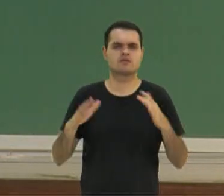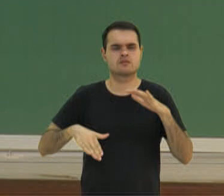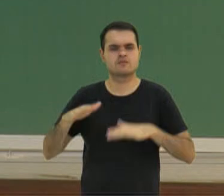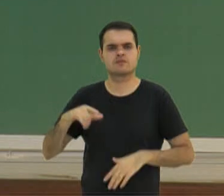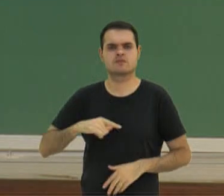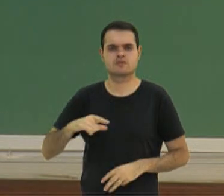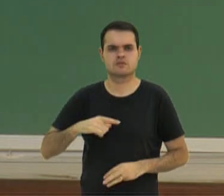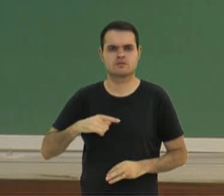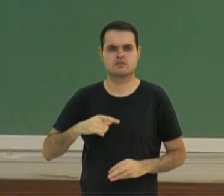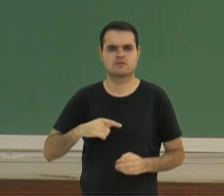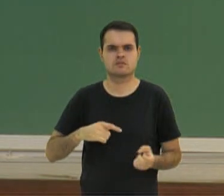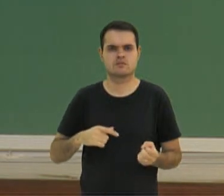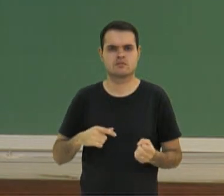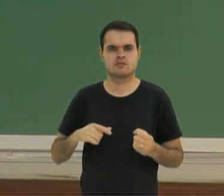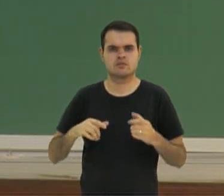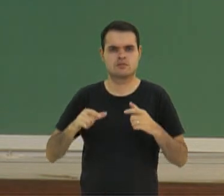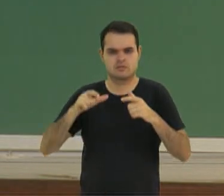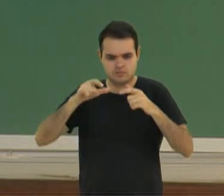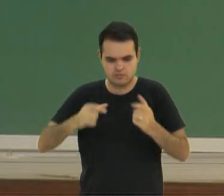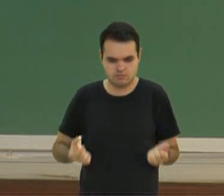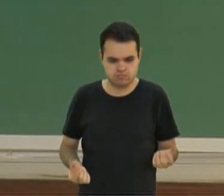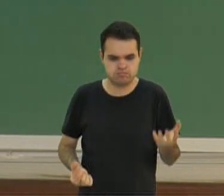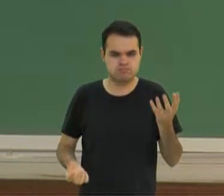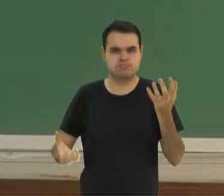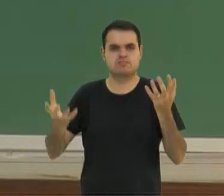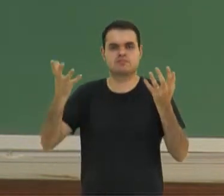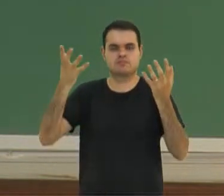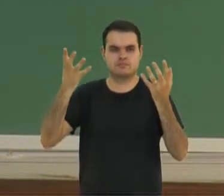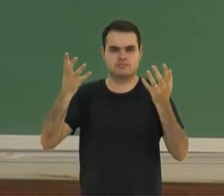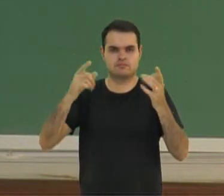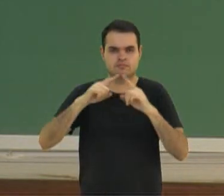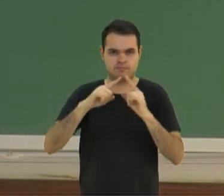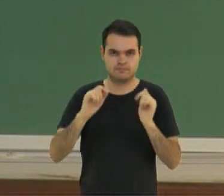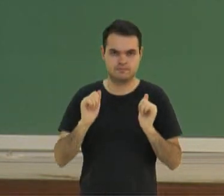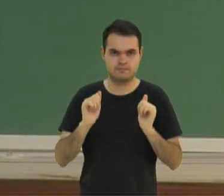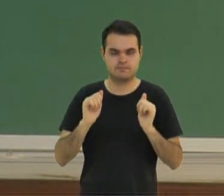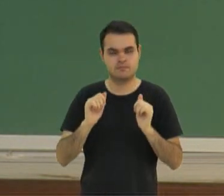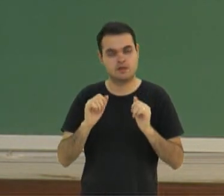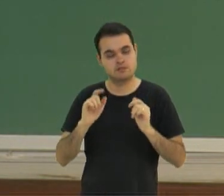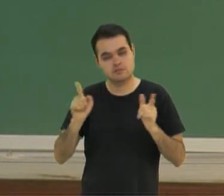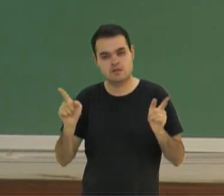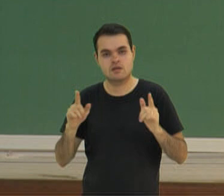algumas fontes radioativas lá dentro, mas que não acabam passando para a fonte